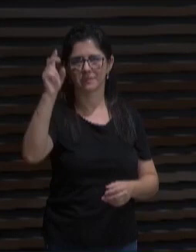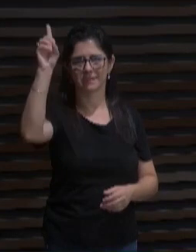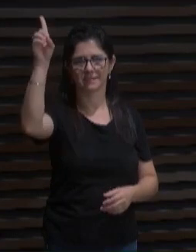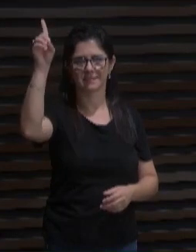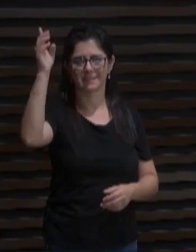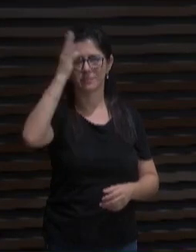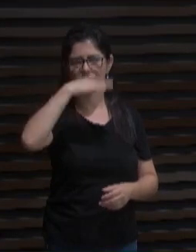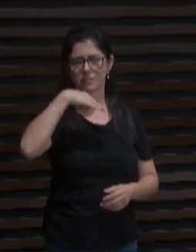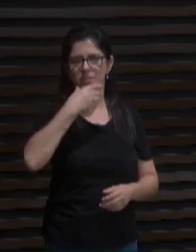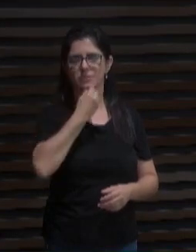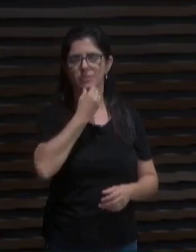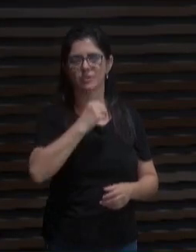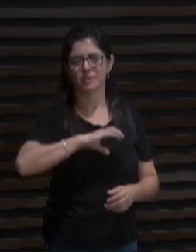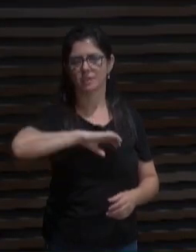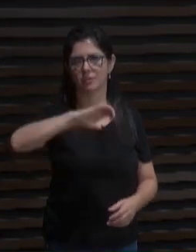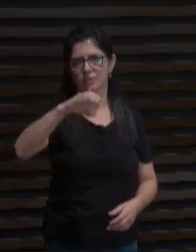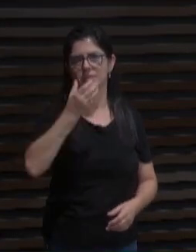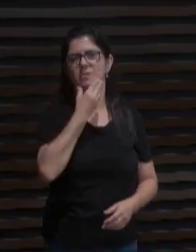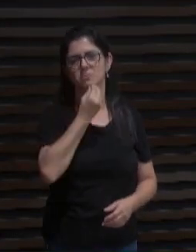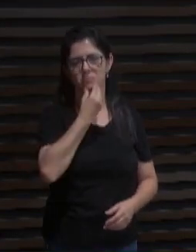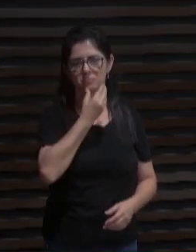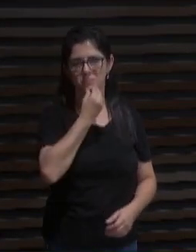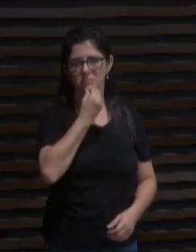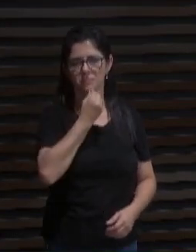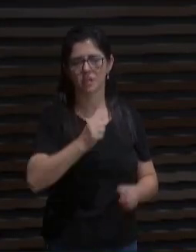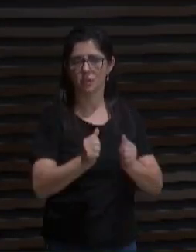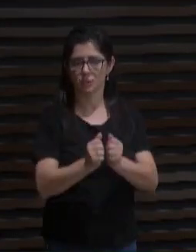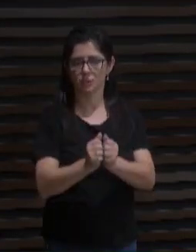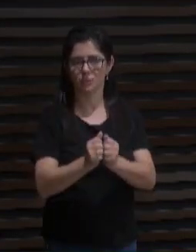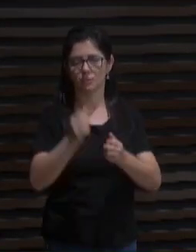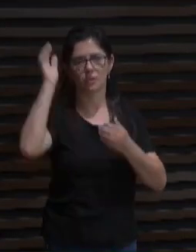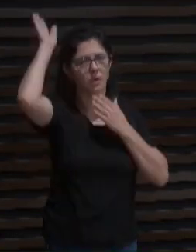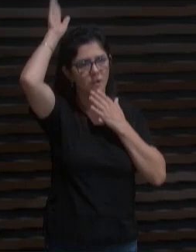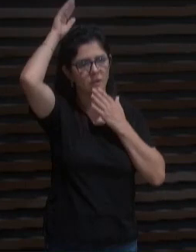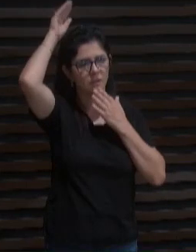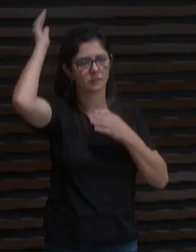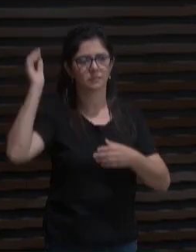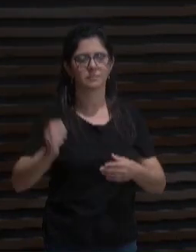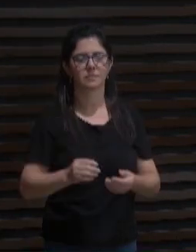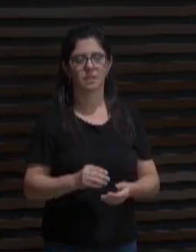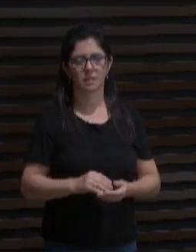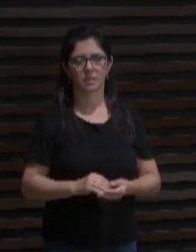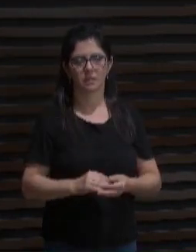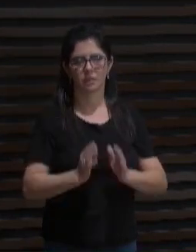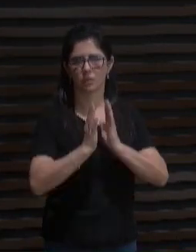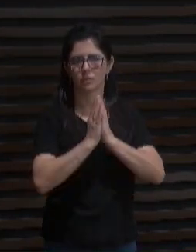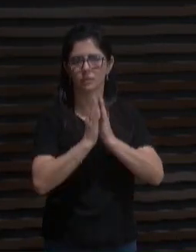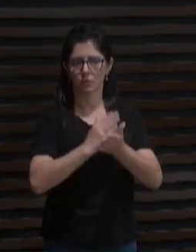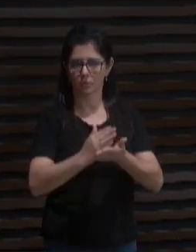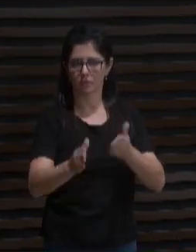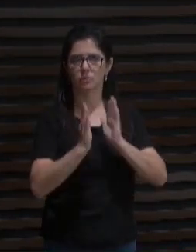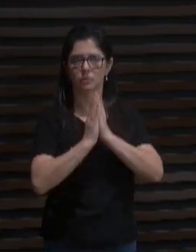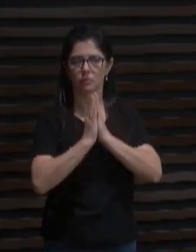homem, que ele estava lá no meio dos índios, não tinha o que fazer. Ele começou a orar a Deus e começou a cantar louvores a Deus, um dos